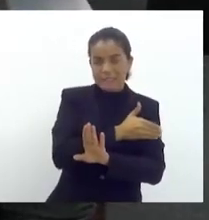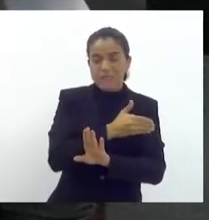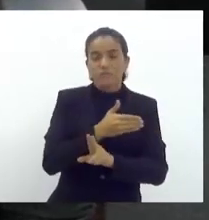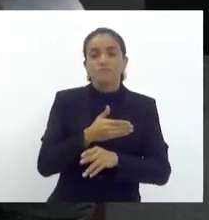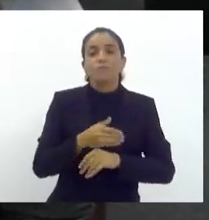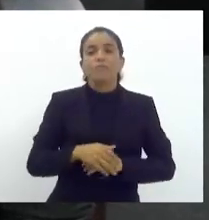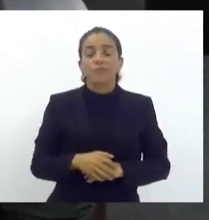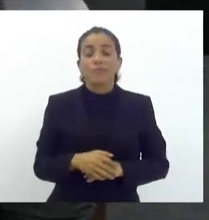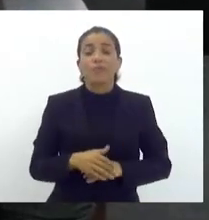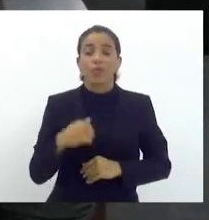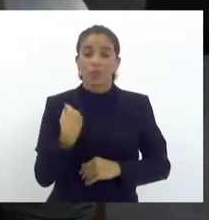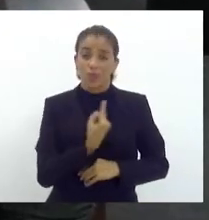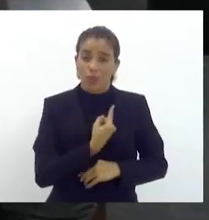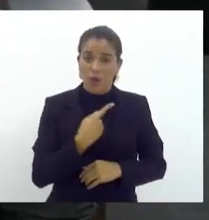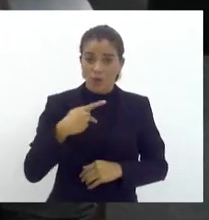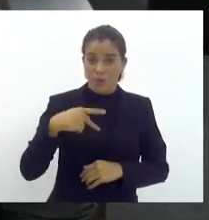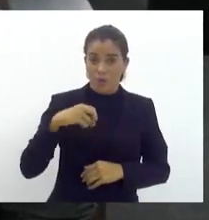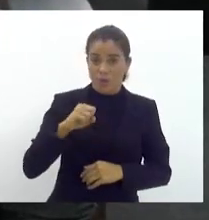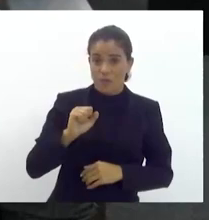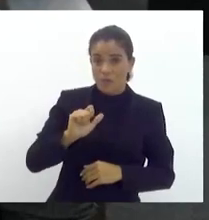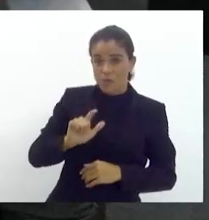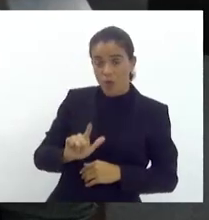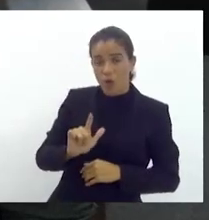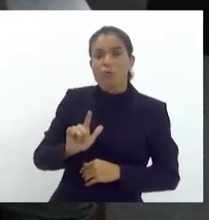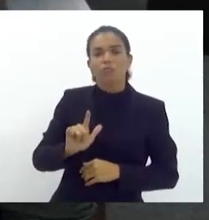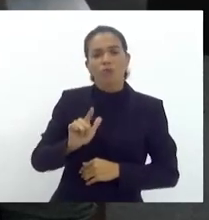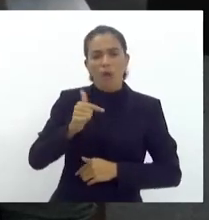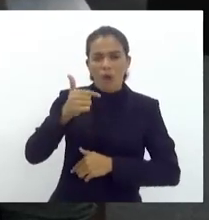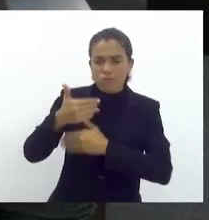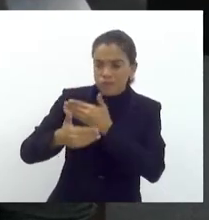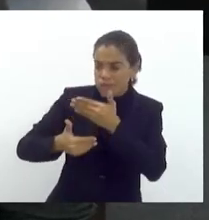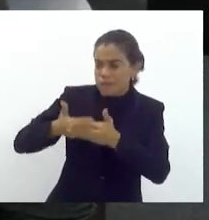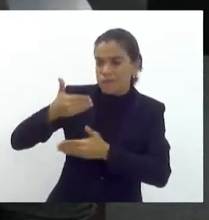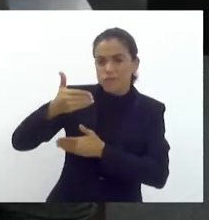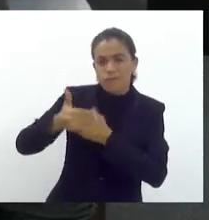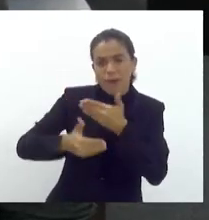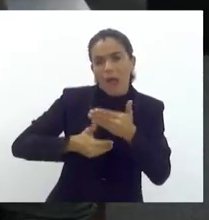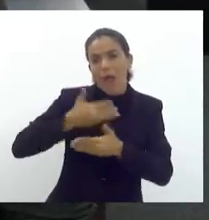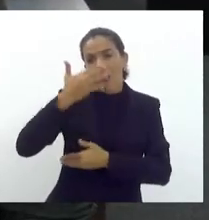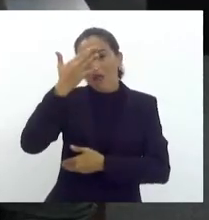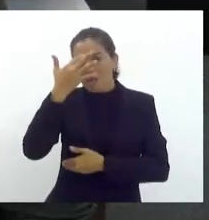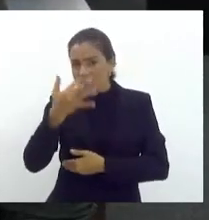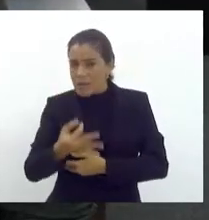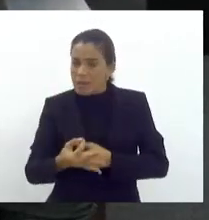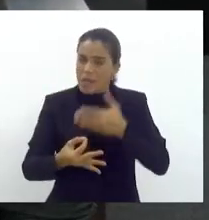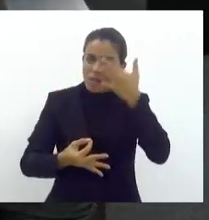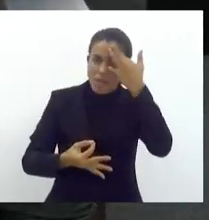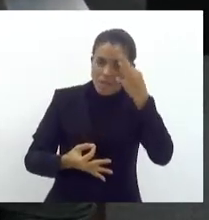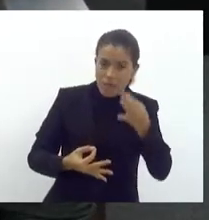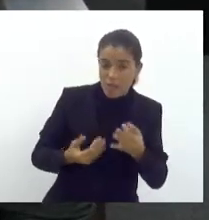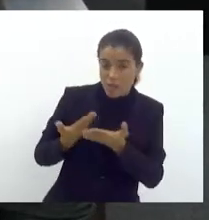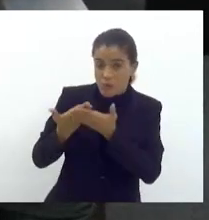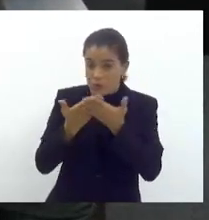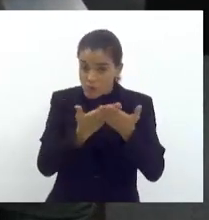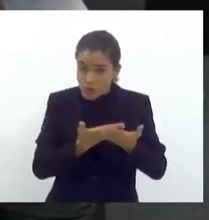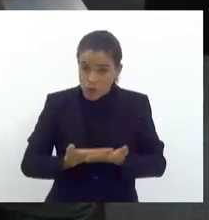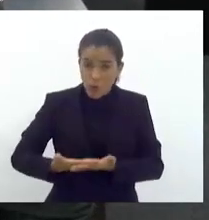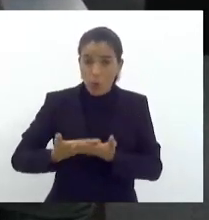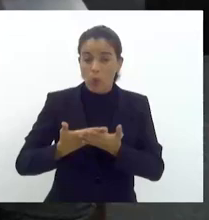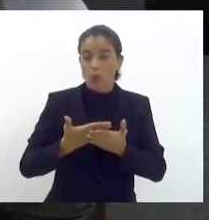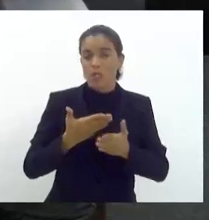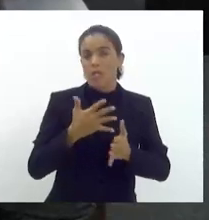anterior nós do pessoal viemos ao longo do tempo entendendo a partir inclusive de estudos de impactos